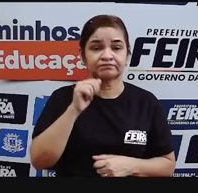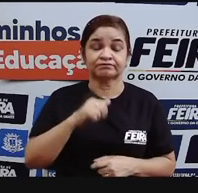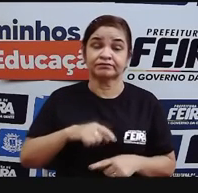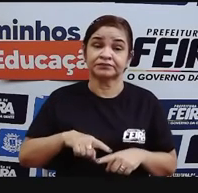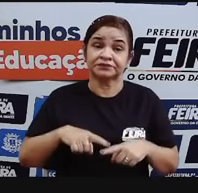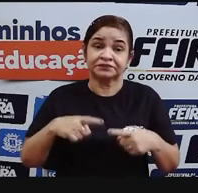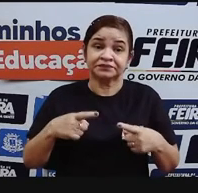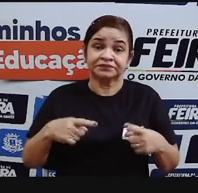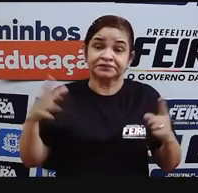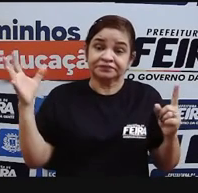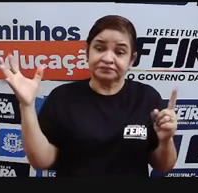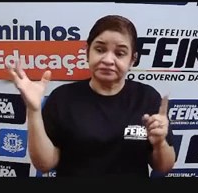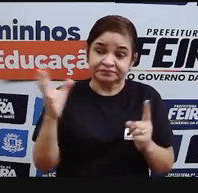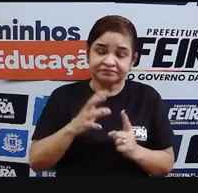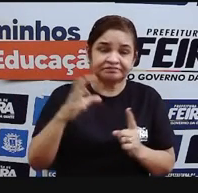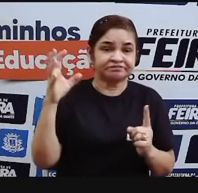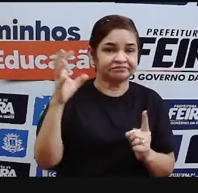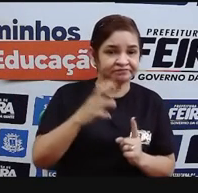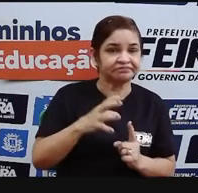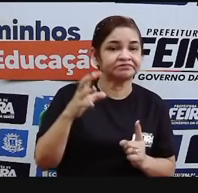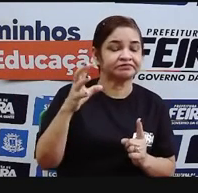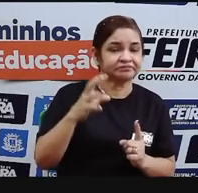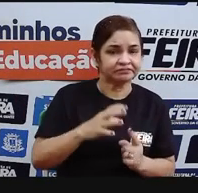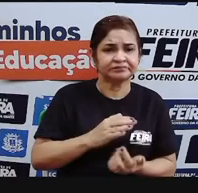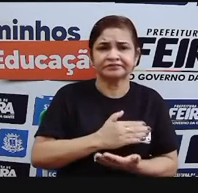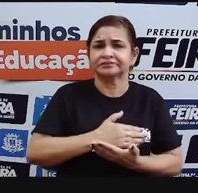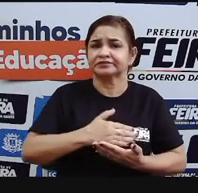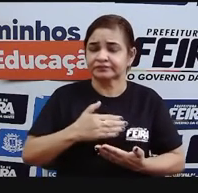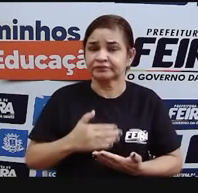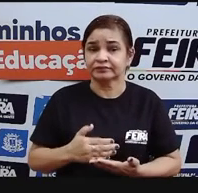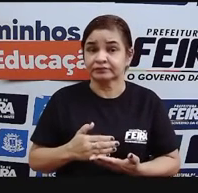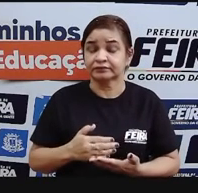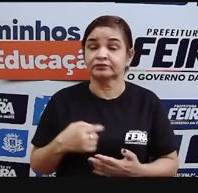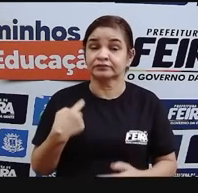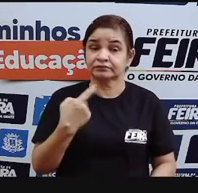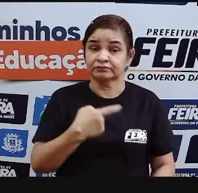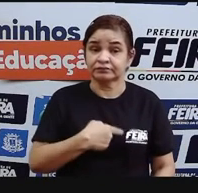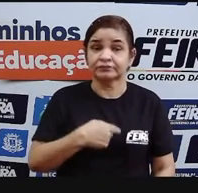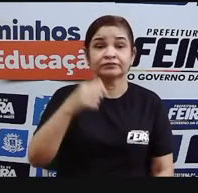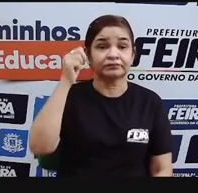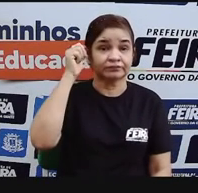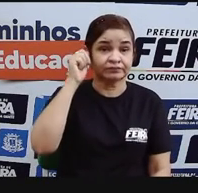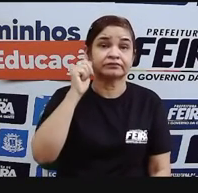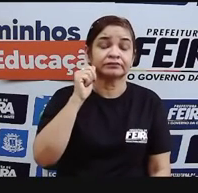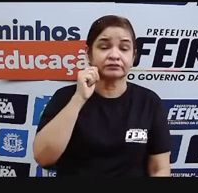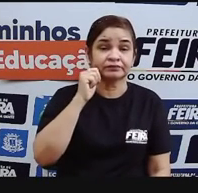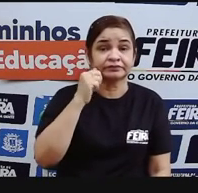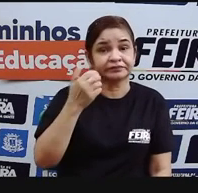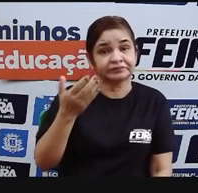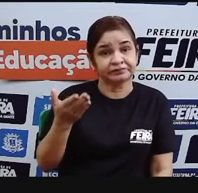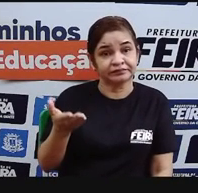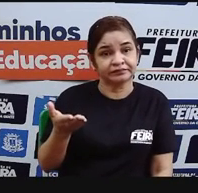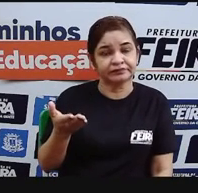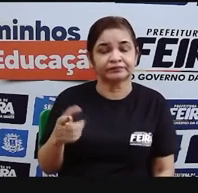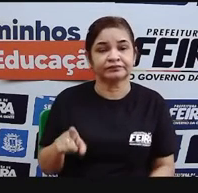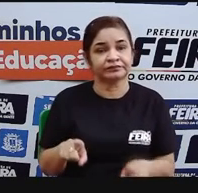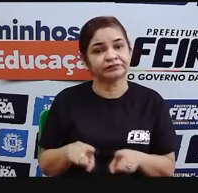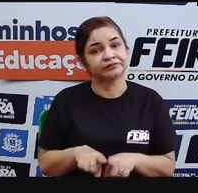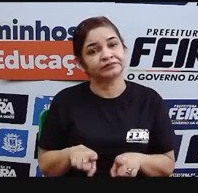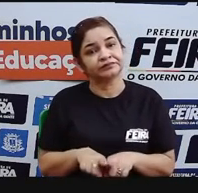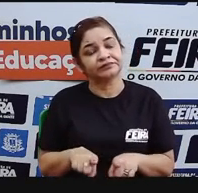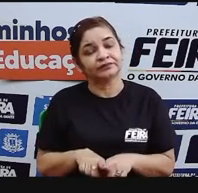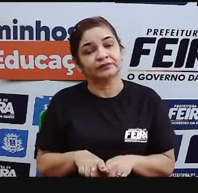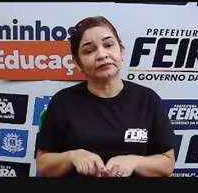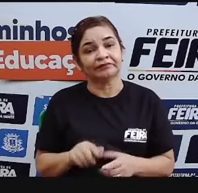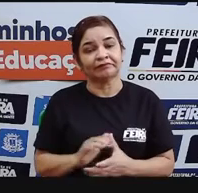violência contra elas ainda permanece. Ou melhor, contra nós, né? Tendo em vista que eu também estou nessa categoria.